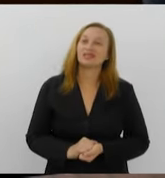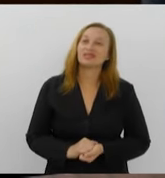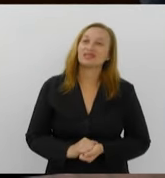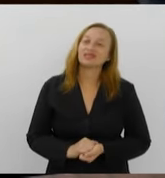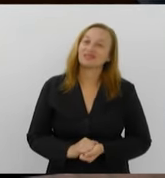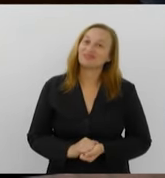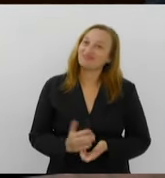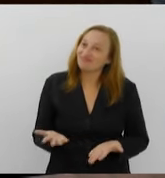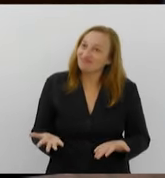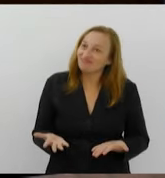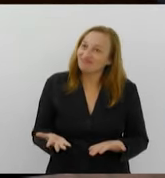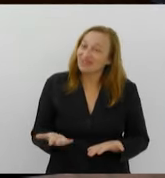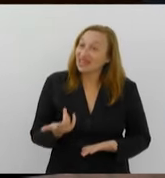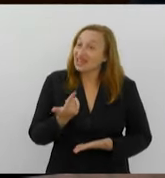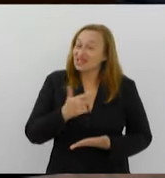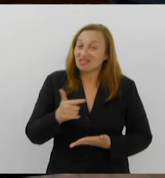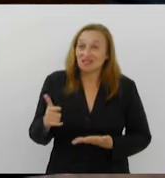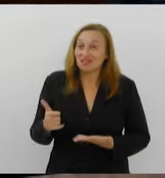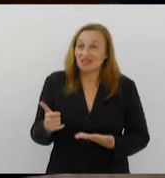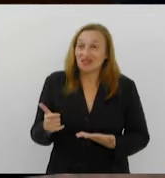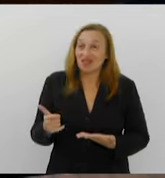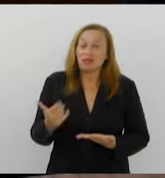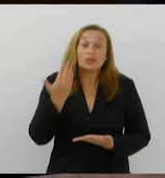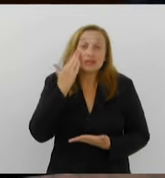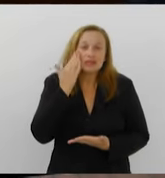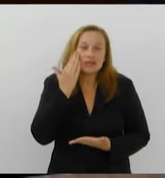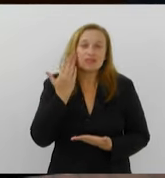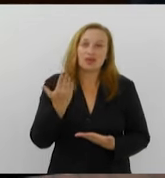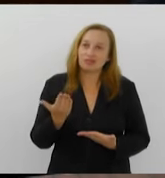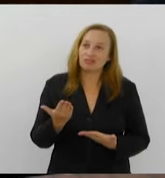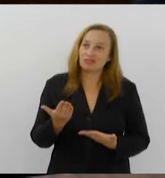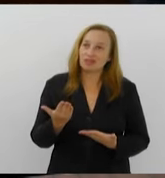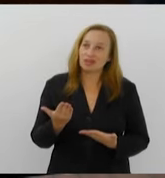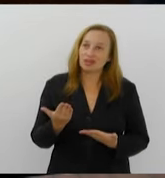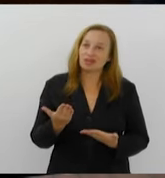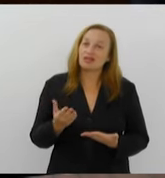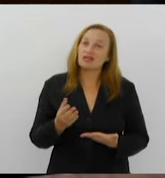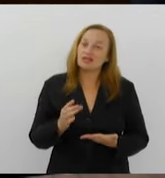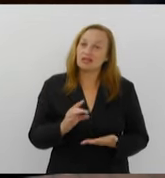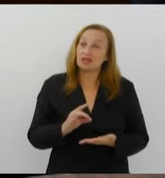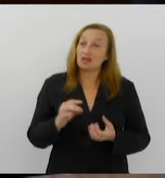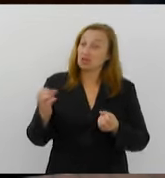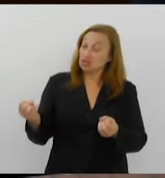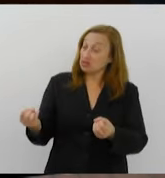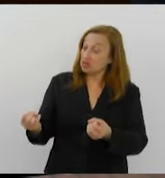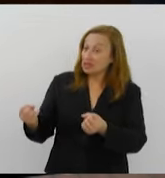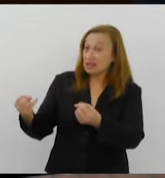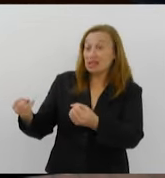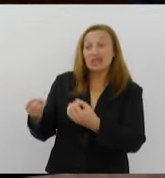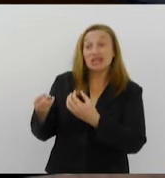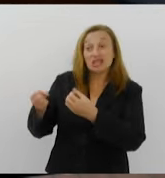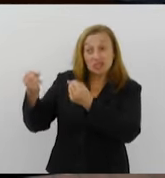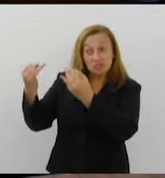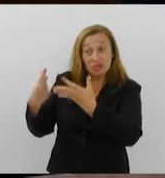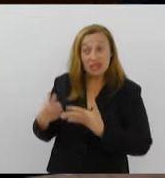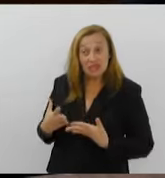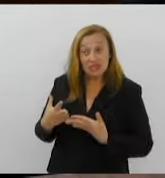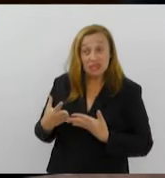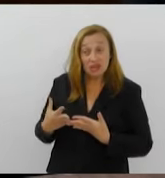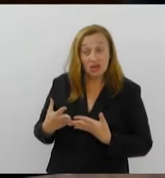se não tivéssemos esse entendimento, uma verdadeira aula, né, sobre a necessidade de estarmos